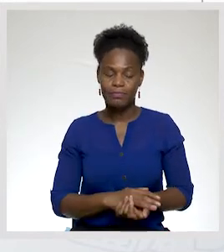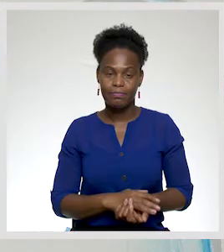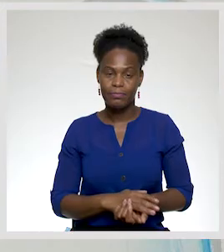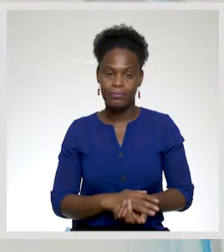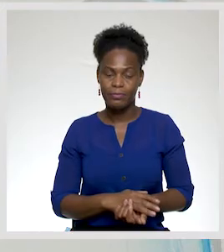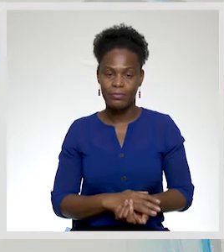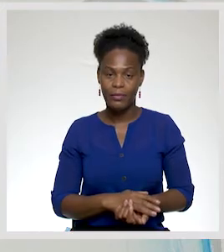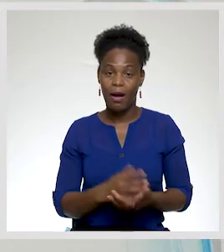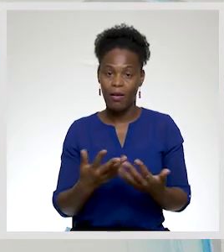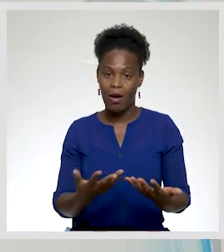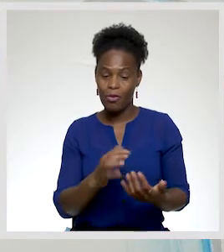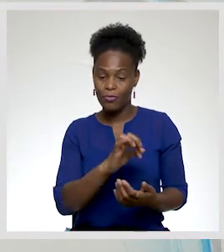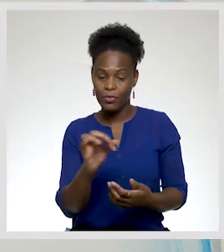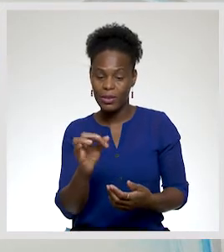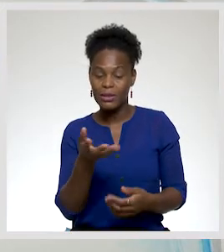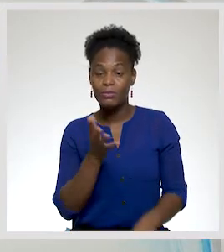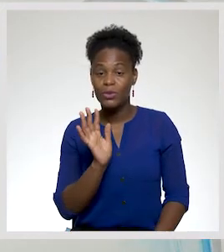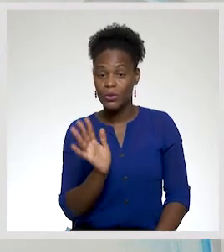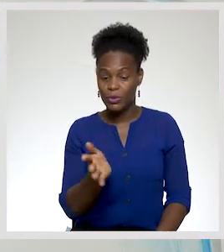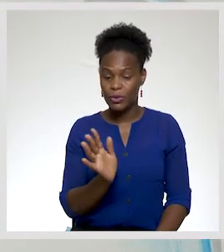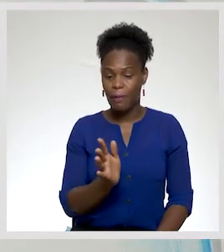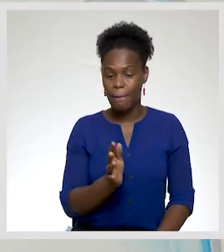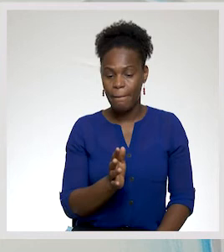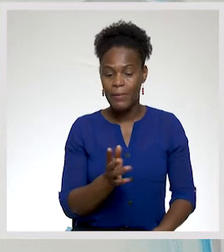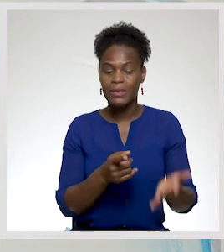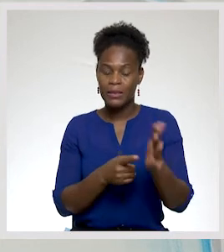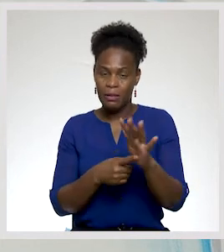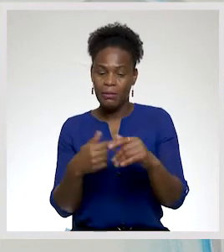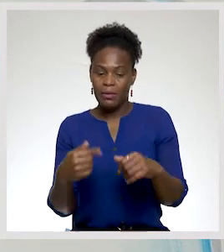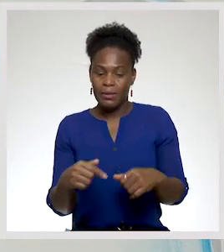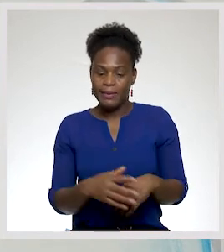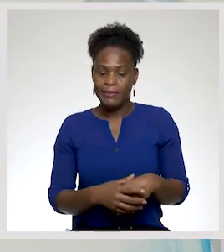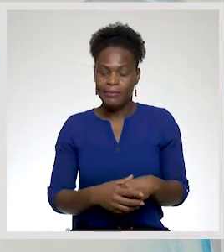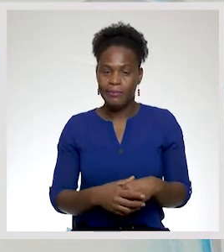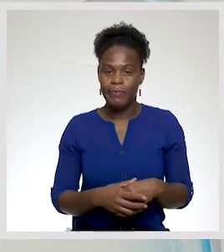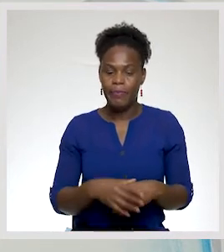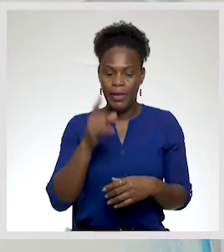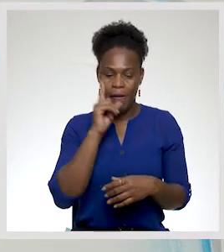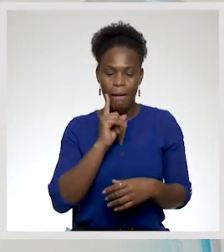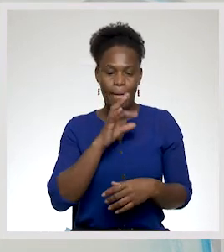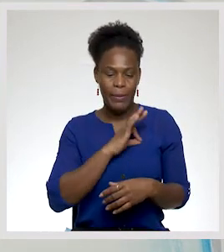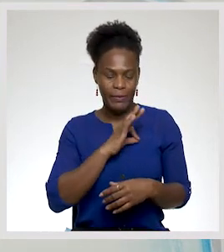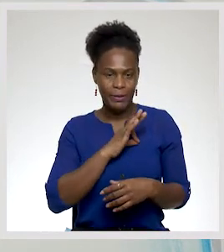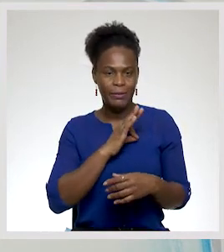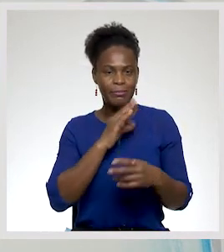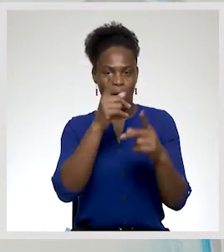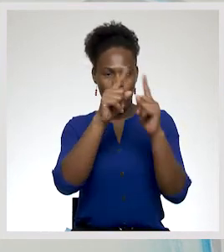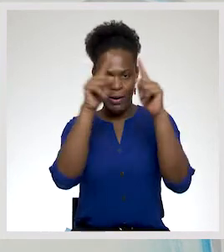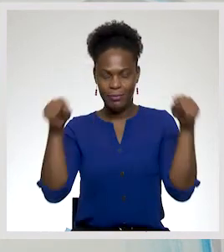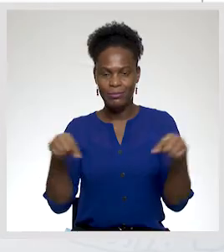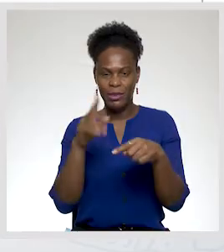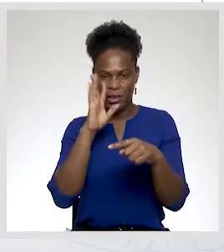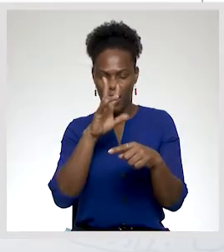Então, meninos, já temos aqui o exemplo. A professora já preencheu o